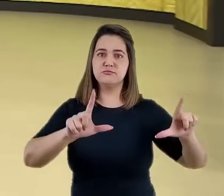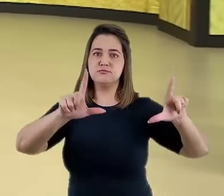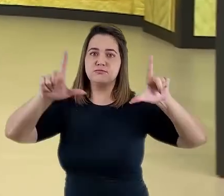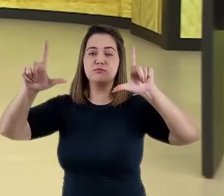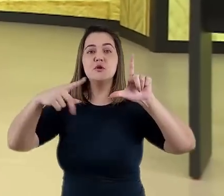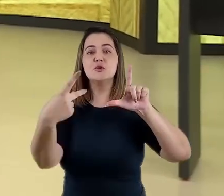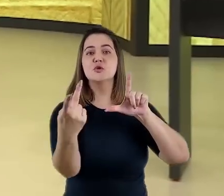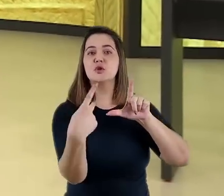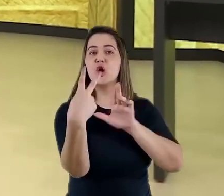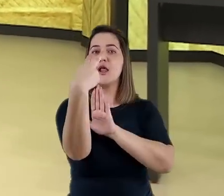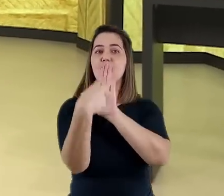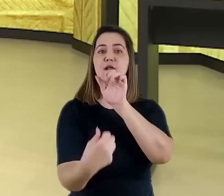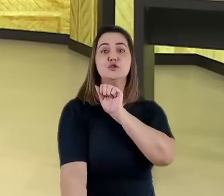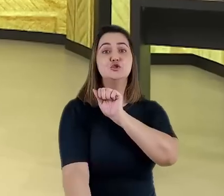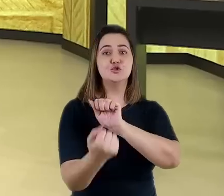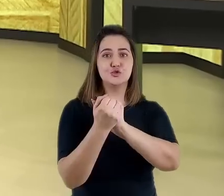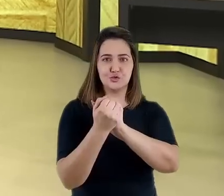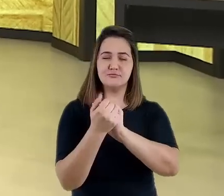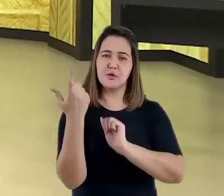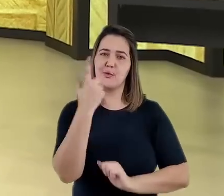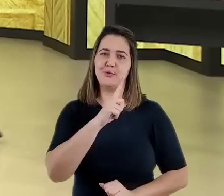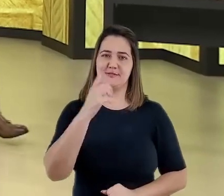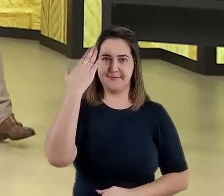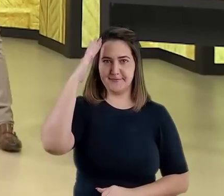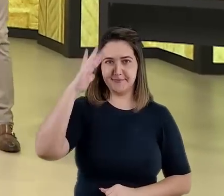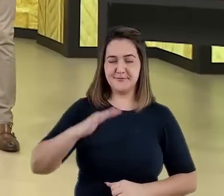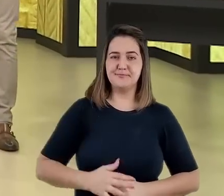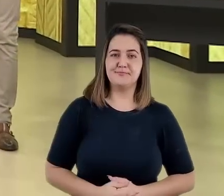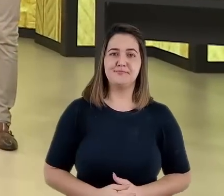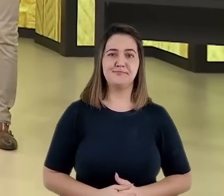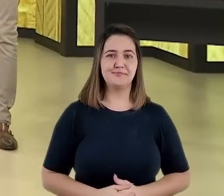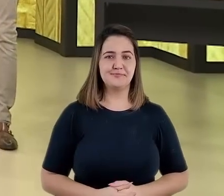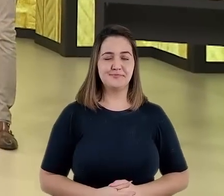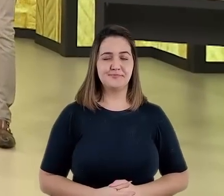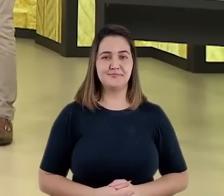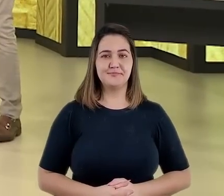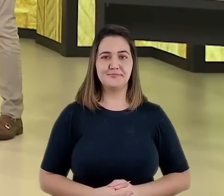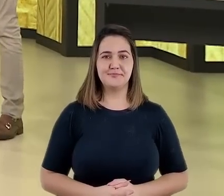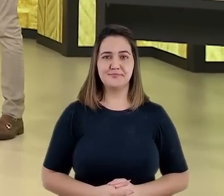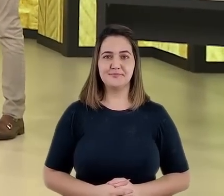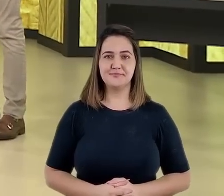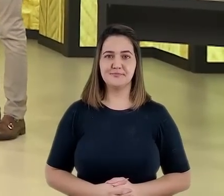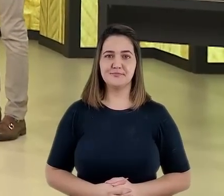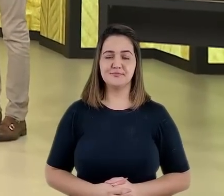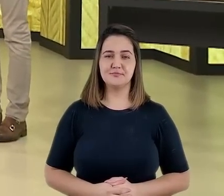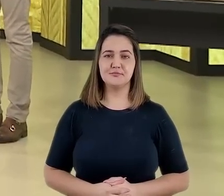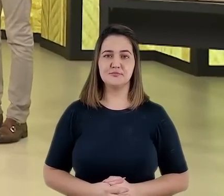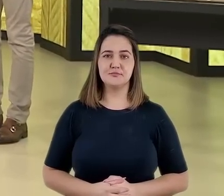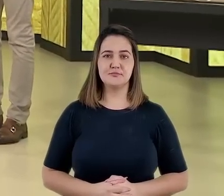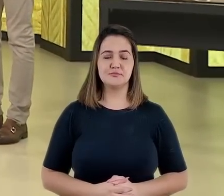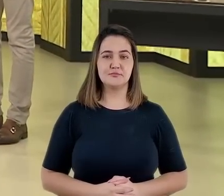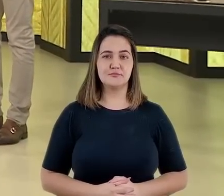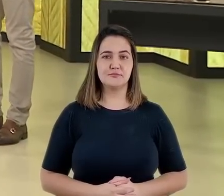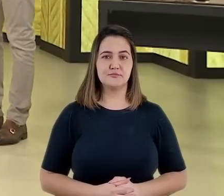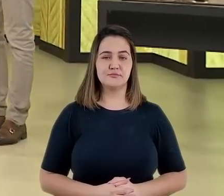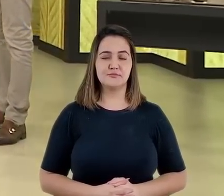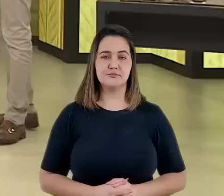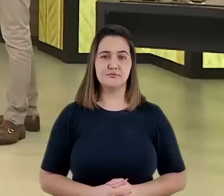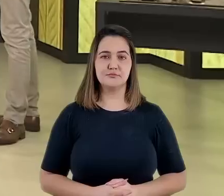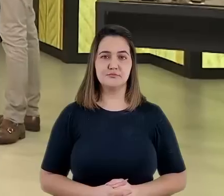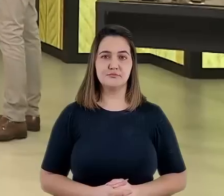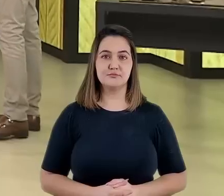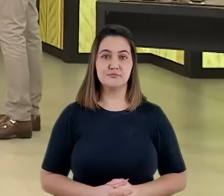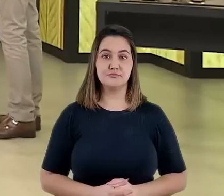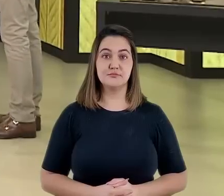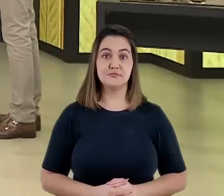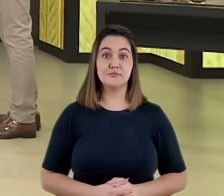fazer diferente. Ao invés de lê-la aqui na Bíblia, eu vou pedir para colocar aqui no telão e vou ler com você aí na sua casa. Preste atenção.